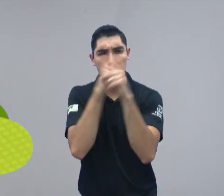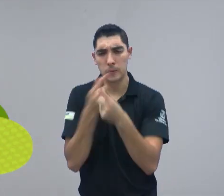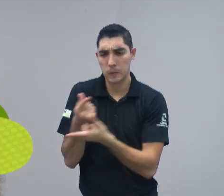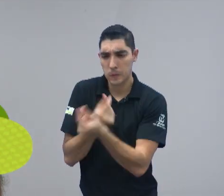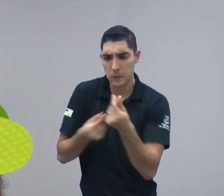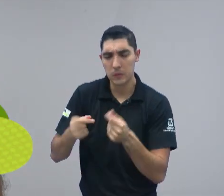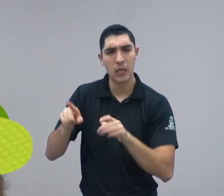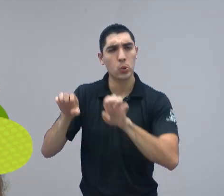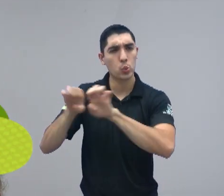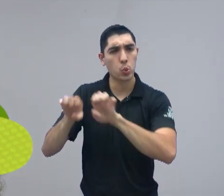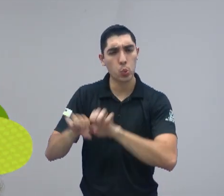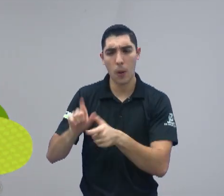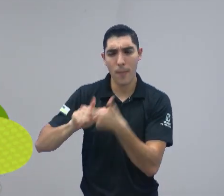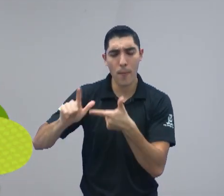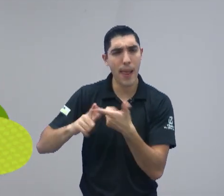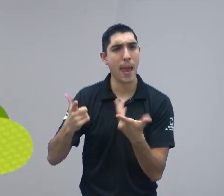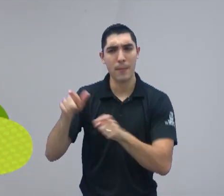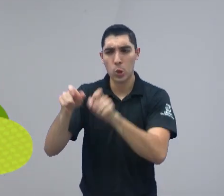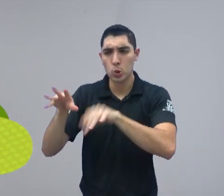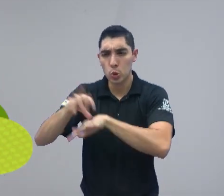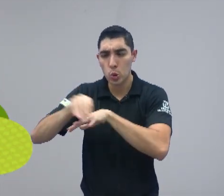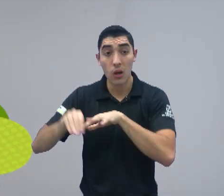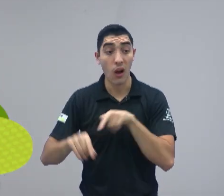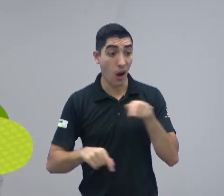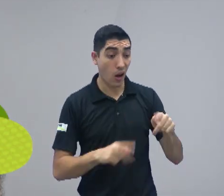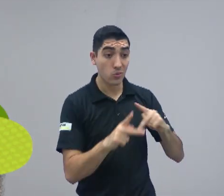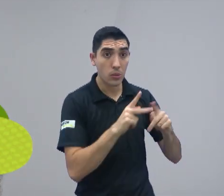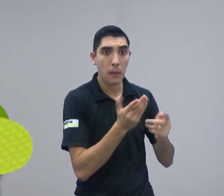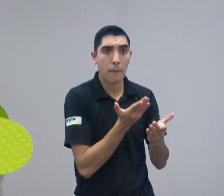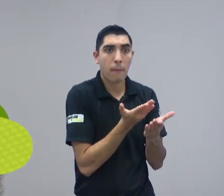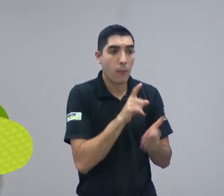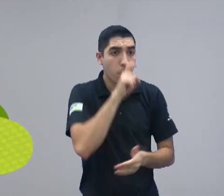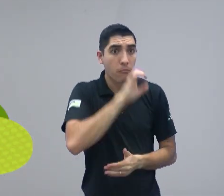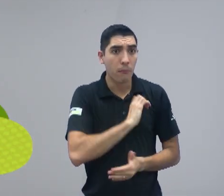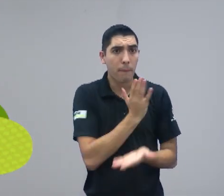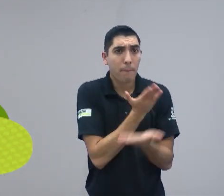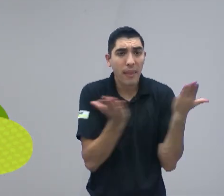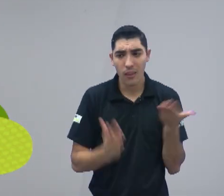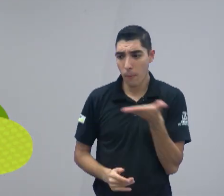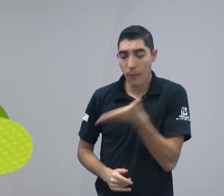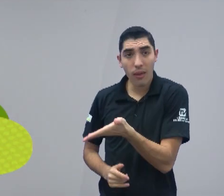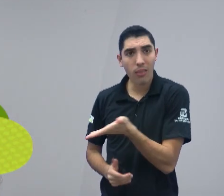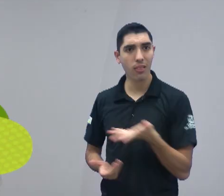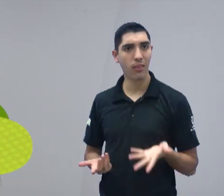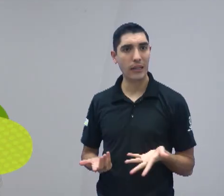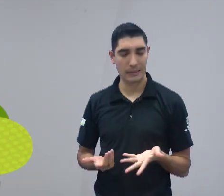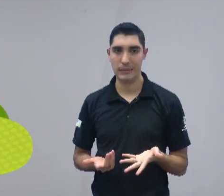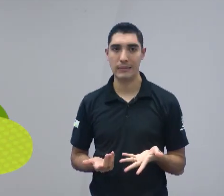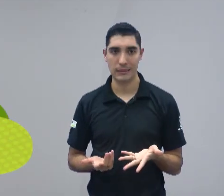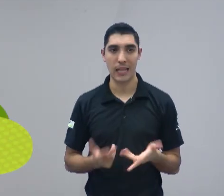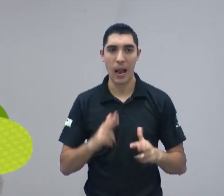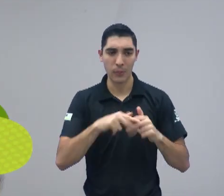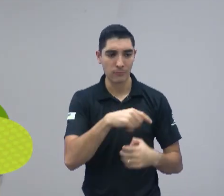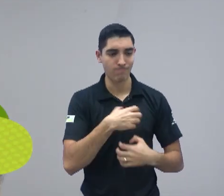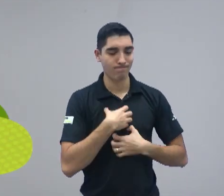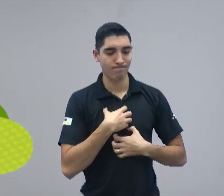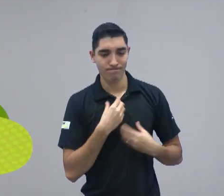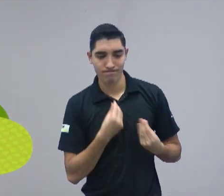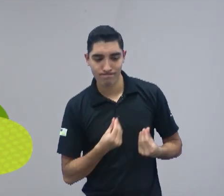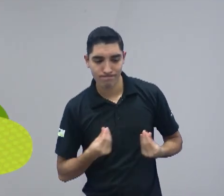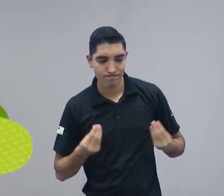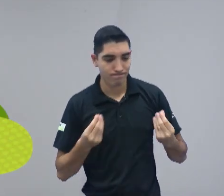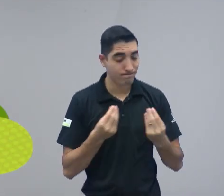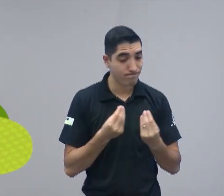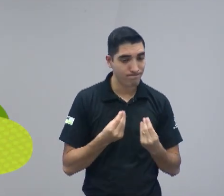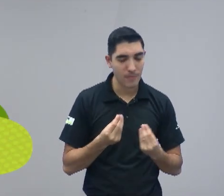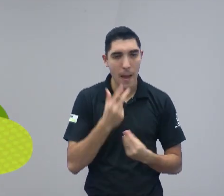infraestrutura, e o São José acabar sendo eliminado, eu acho que isso trouxe um impacto realmente maior e aumentou,